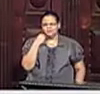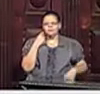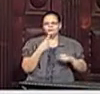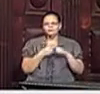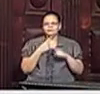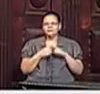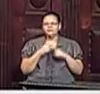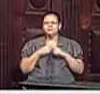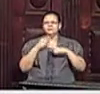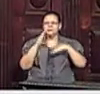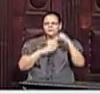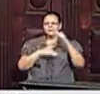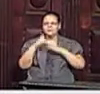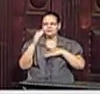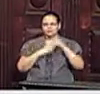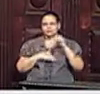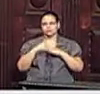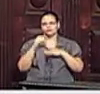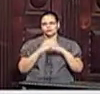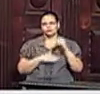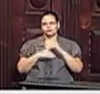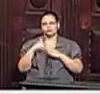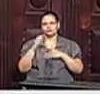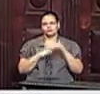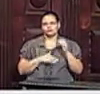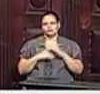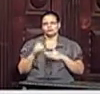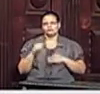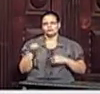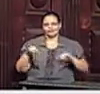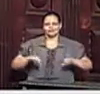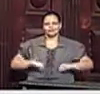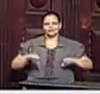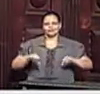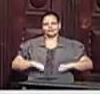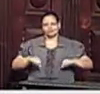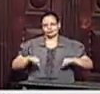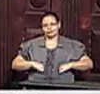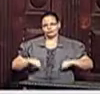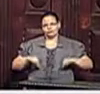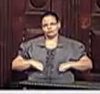porque os seus profissionais estão sofrendo